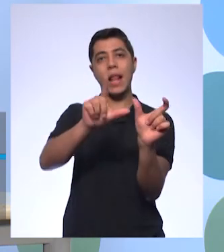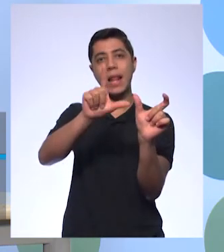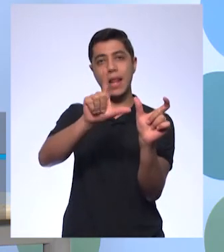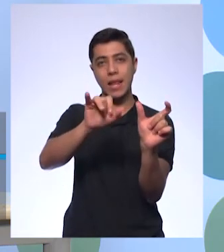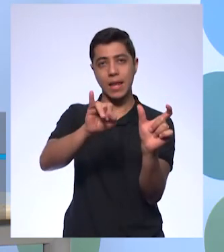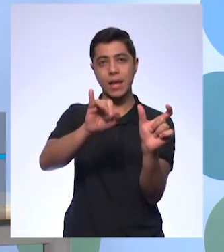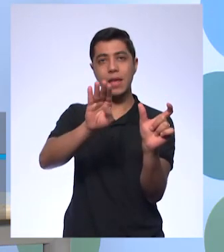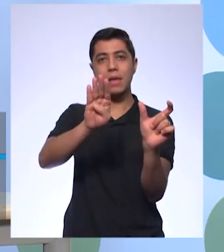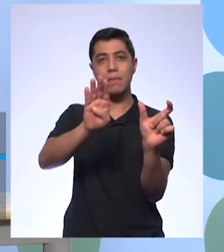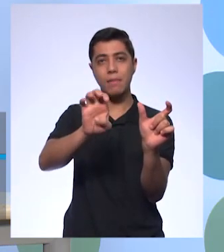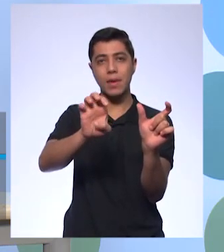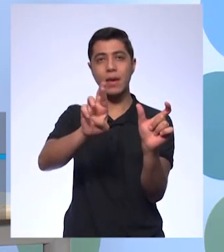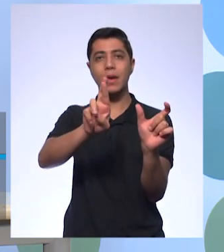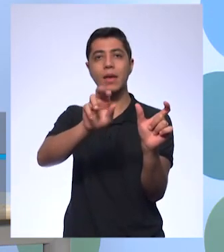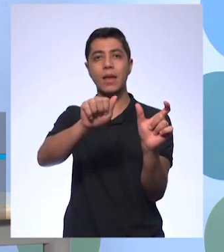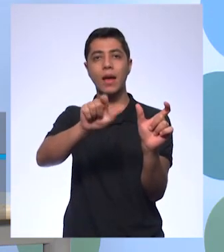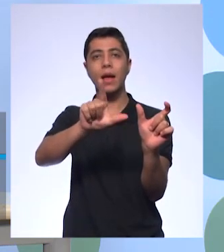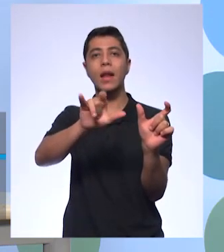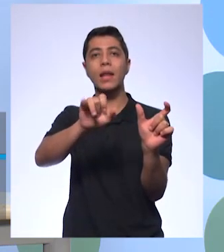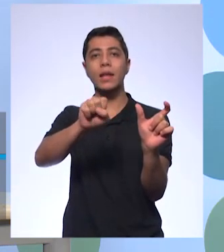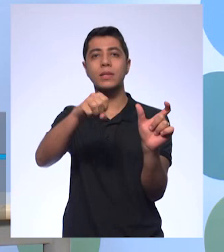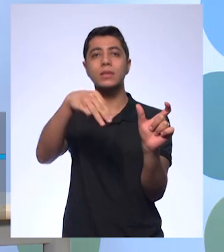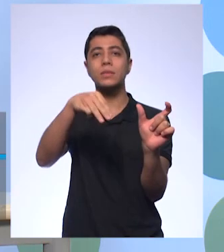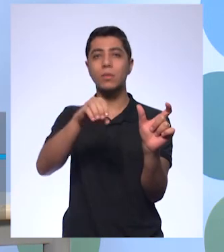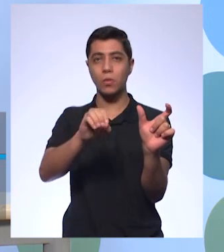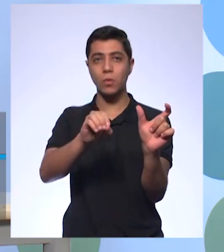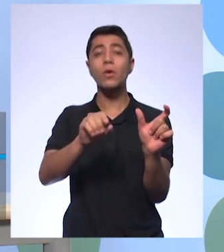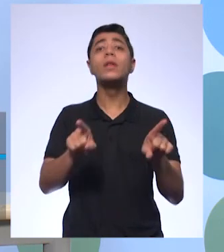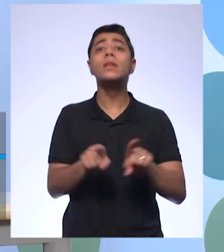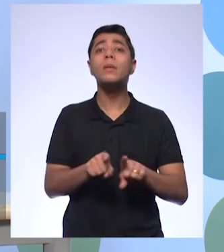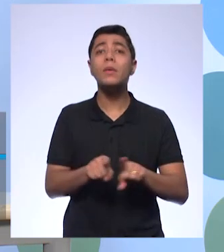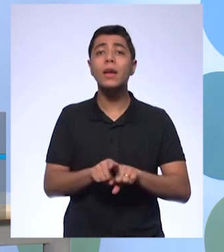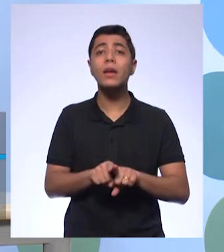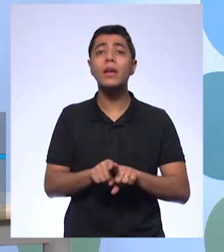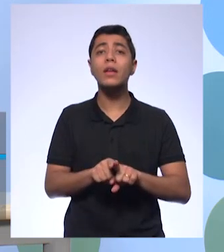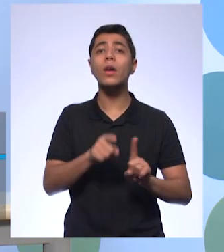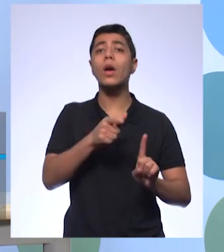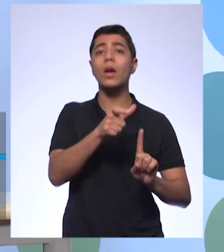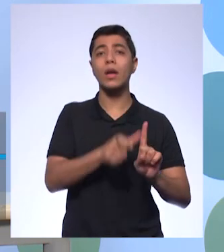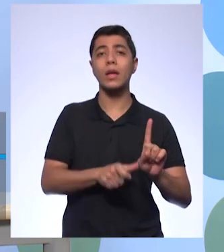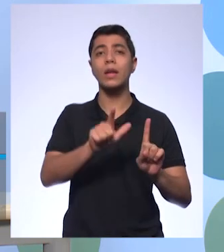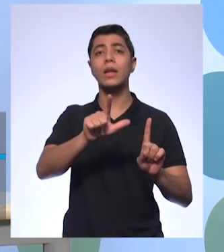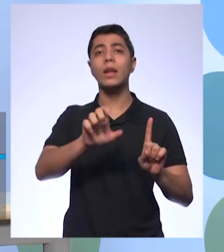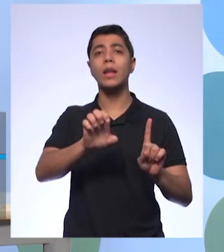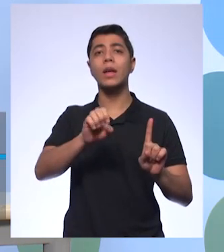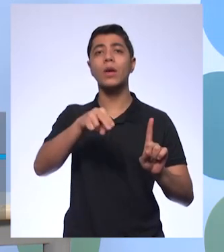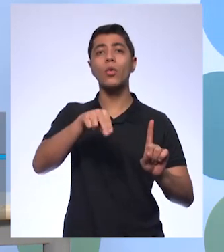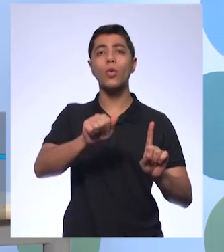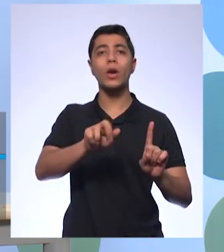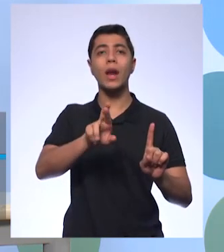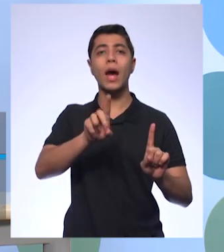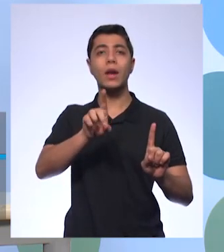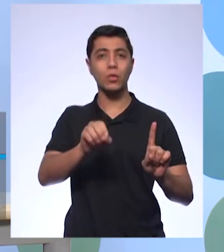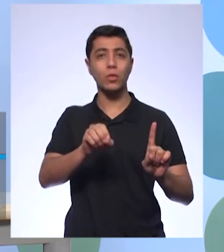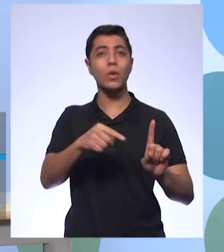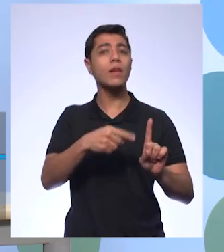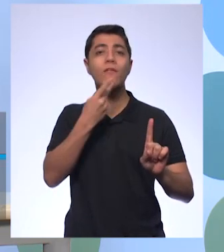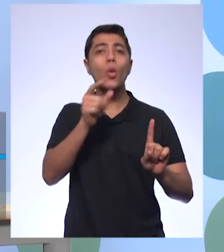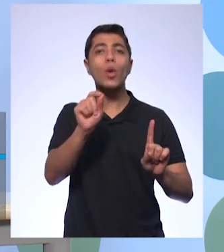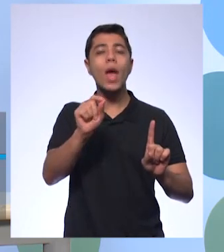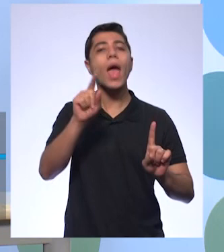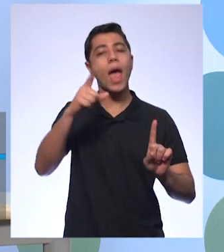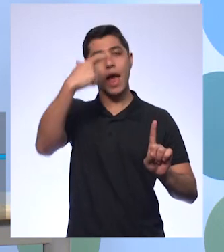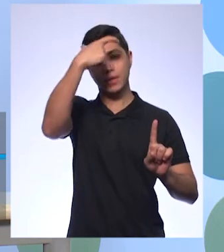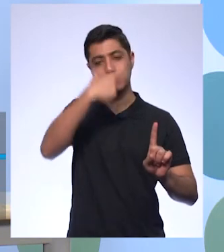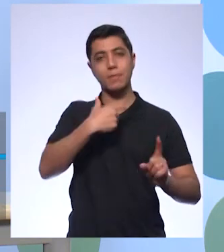liberalismo. Vamos lá, Leonardo vai dizer liberdade de expressão do ser humano. Alguns alunos vão estar dentro dessa linha